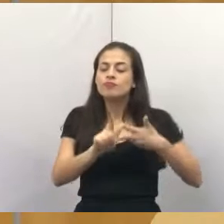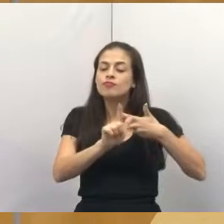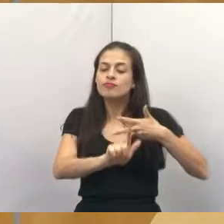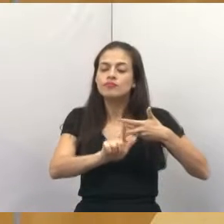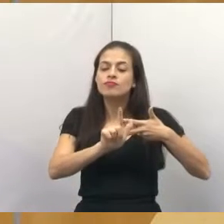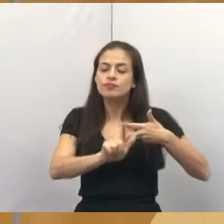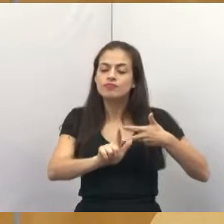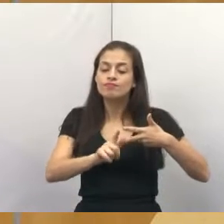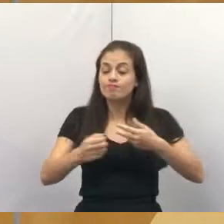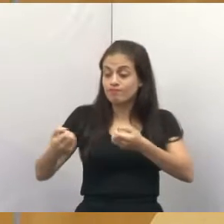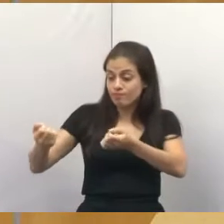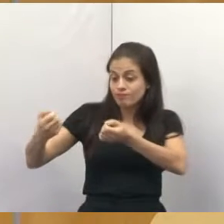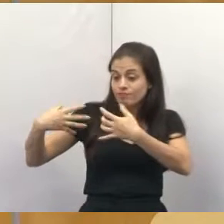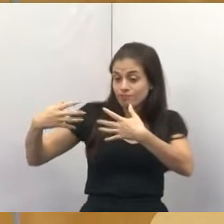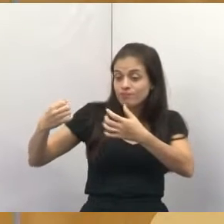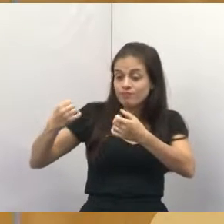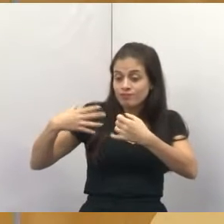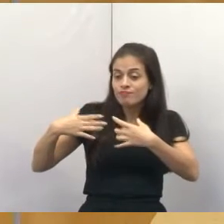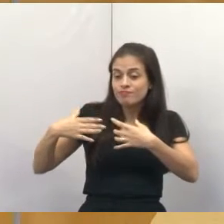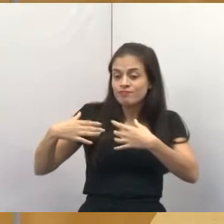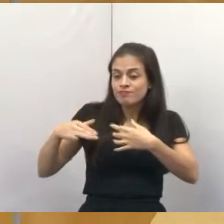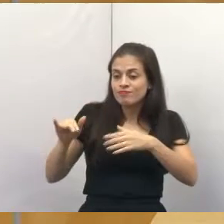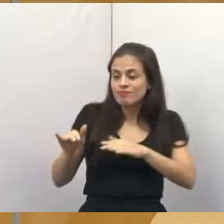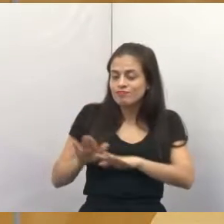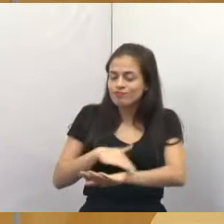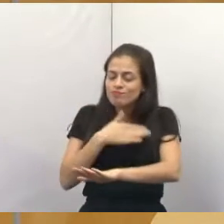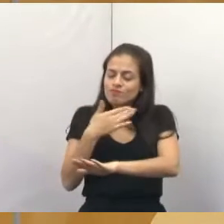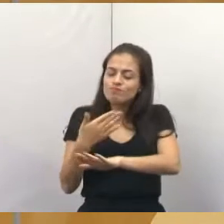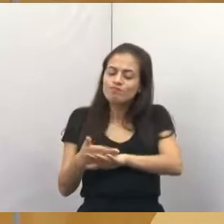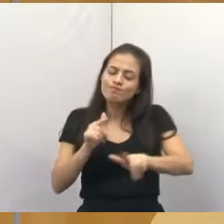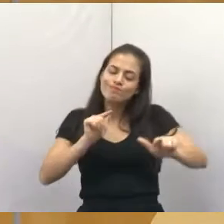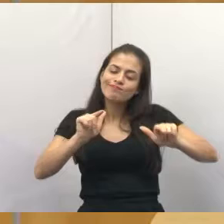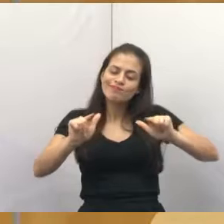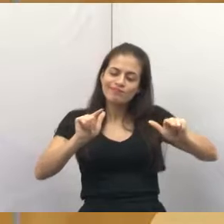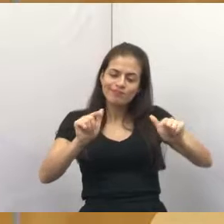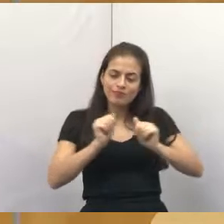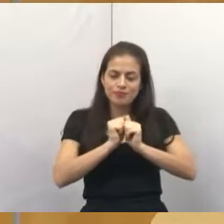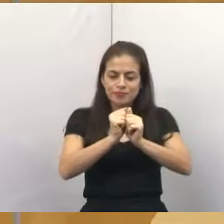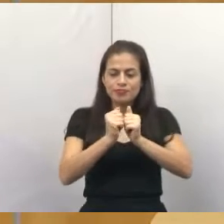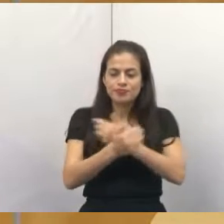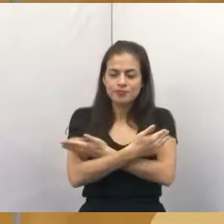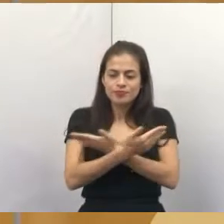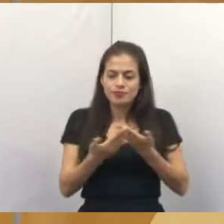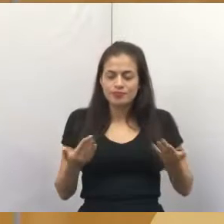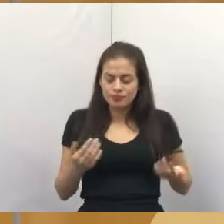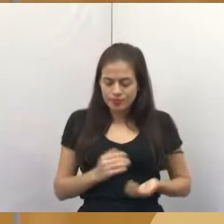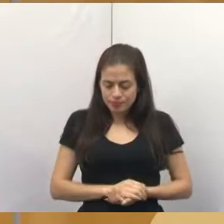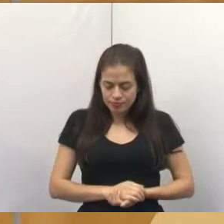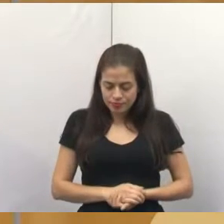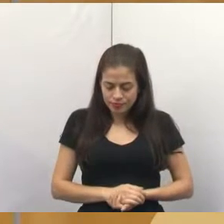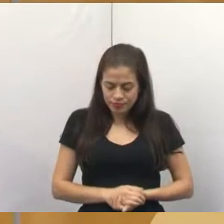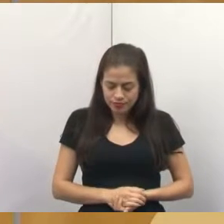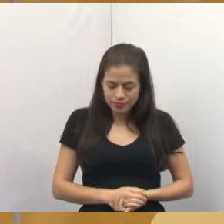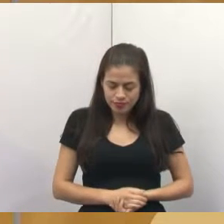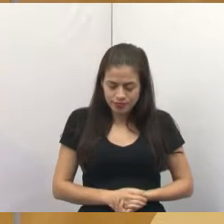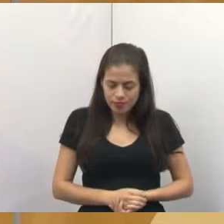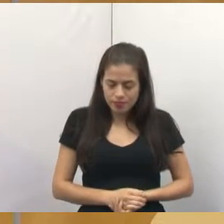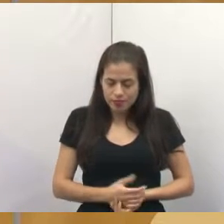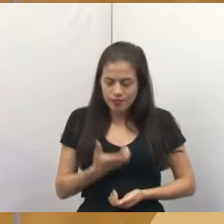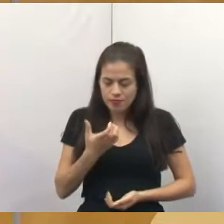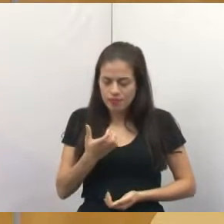muito no tempo em que passou aqui conosco. E eu quero corroborar com as falas do